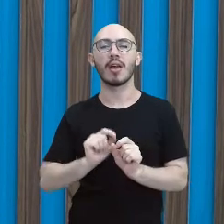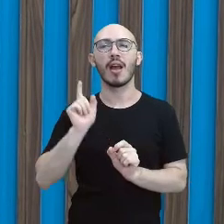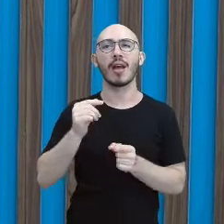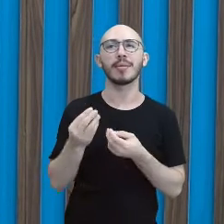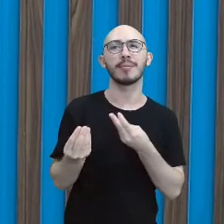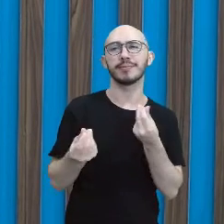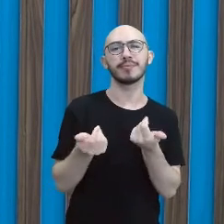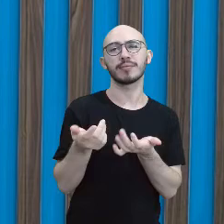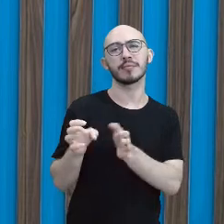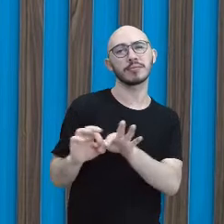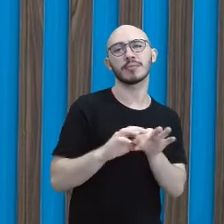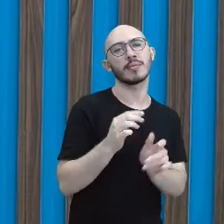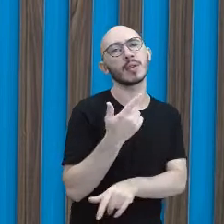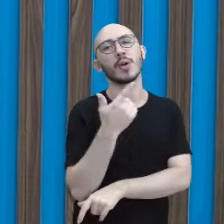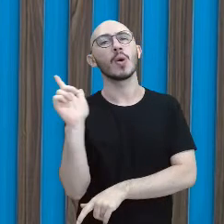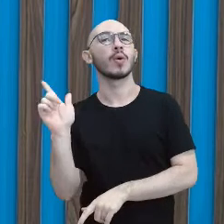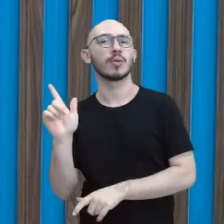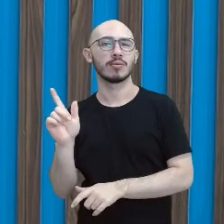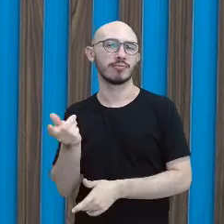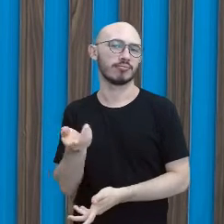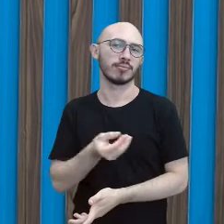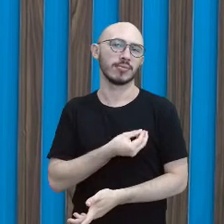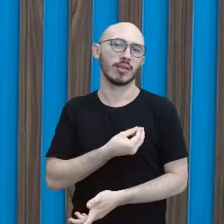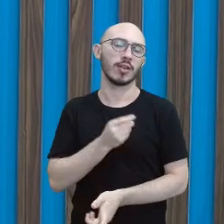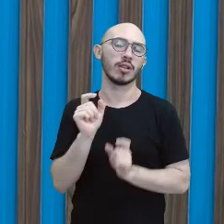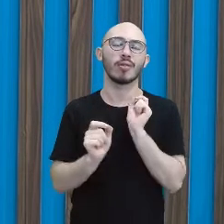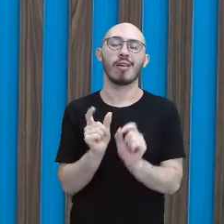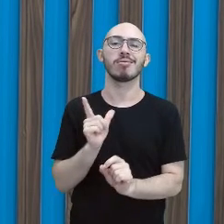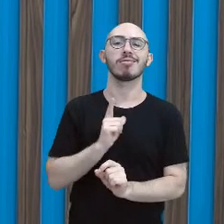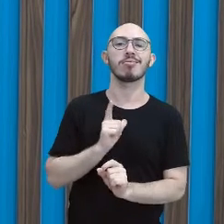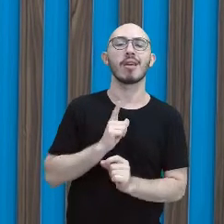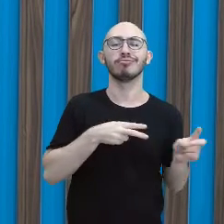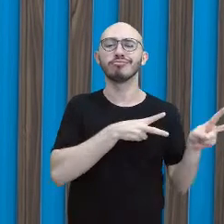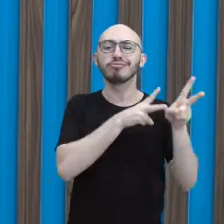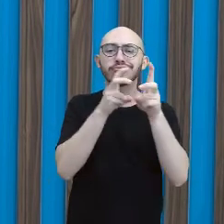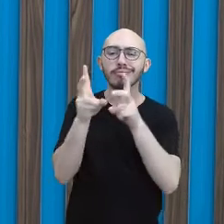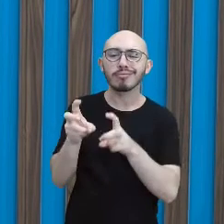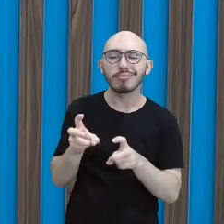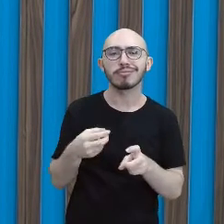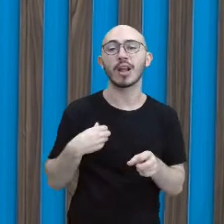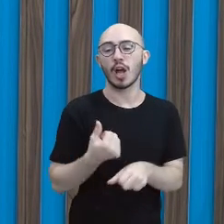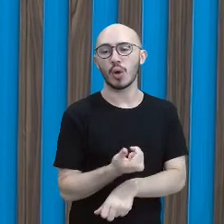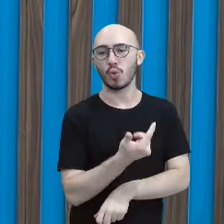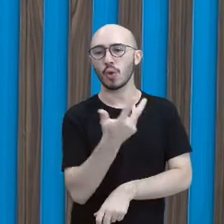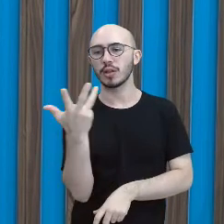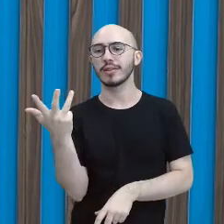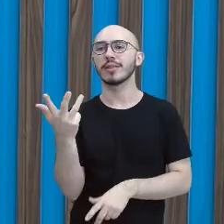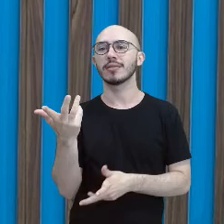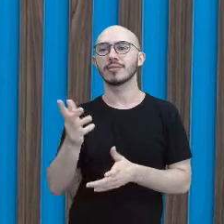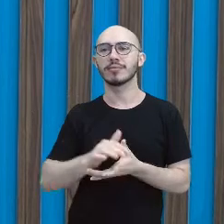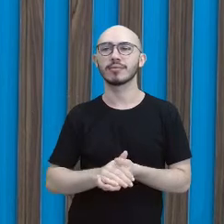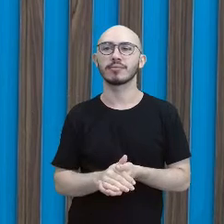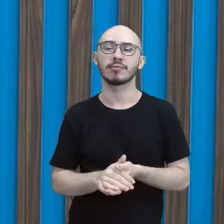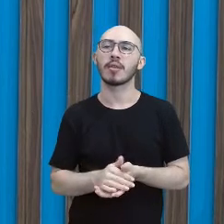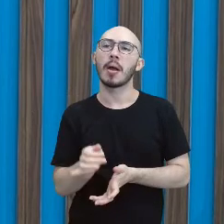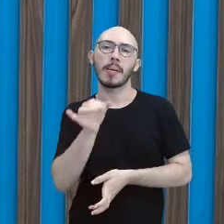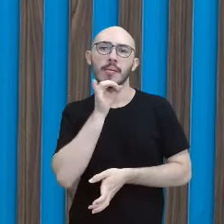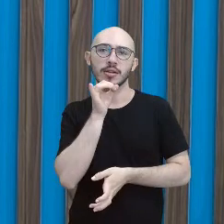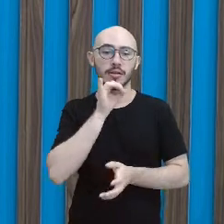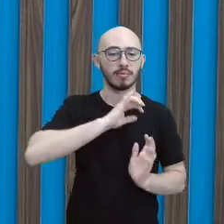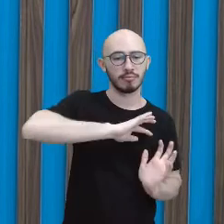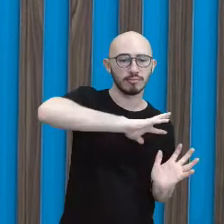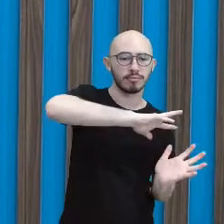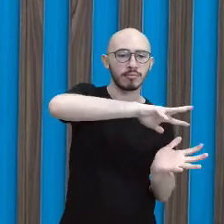da nossa realidade essa quantidade, no sentido de eu ter uma percepção dessa quantidade, né? Se eu disser o diâmetro da Terra